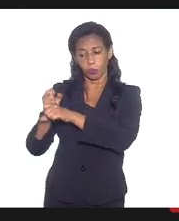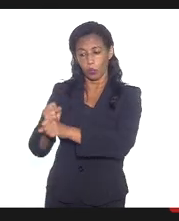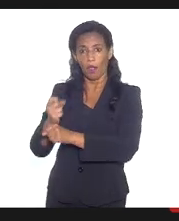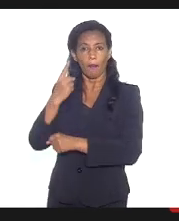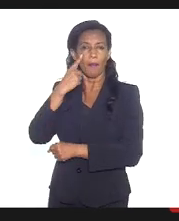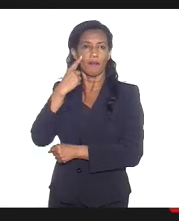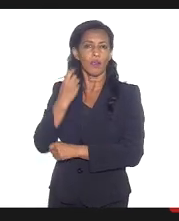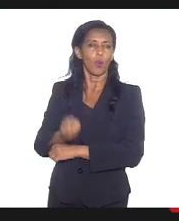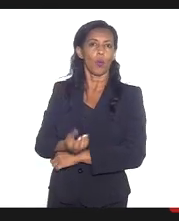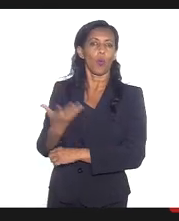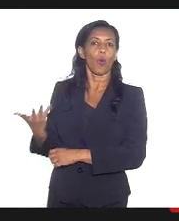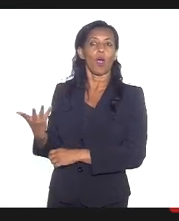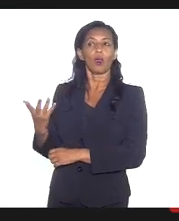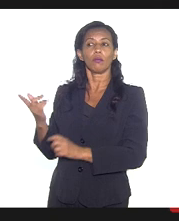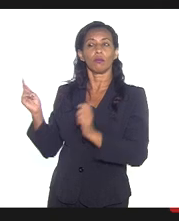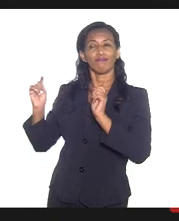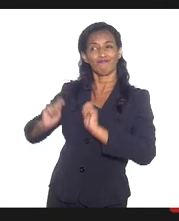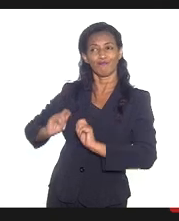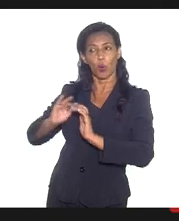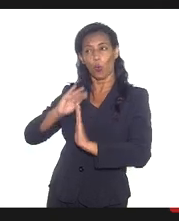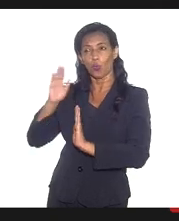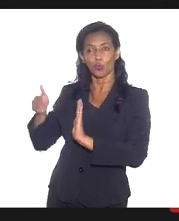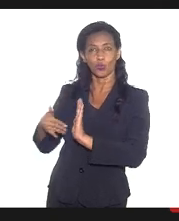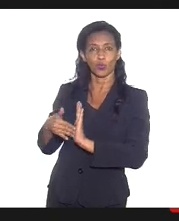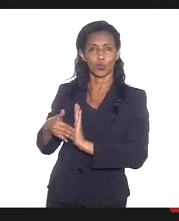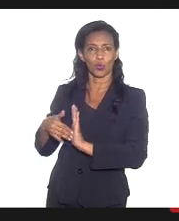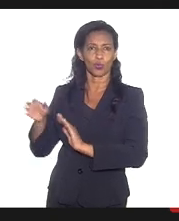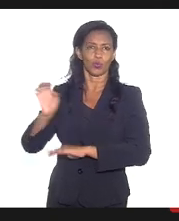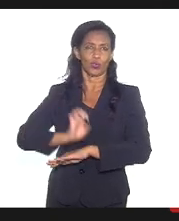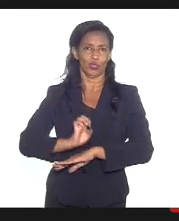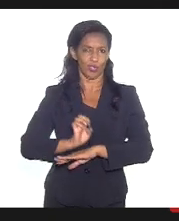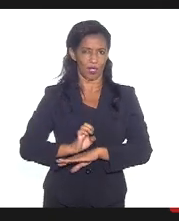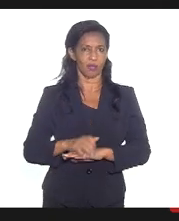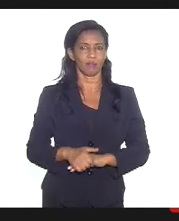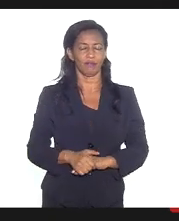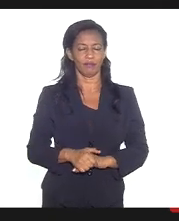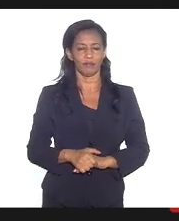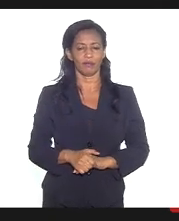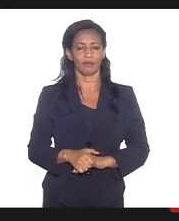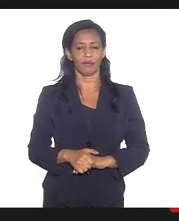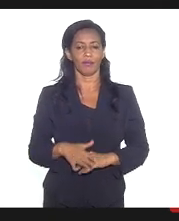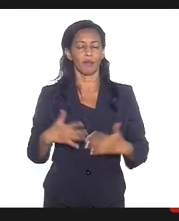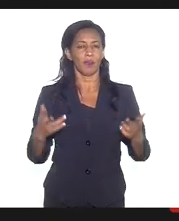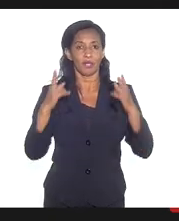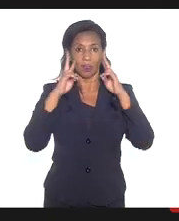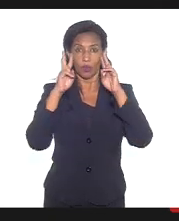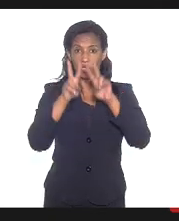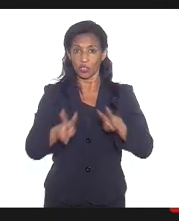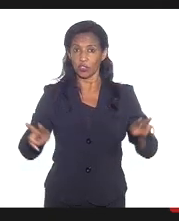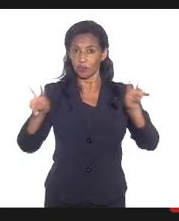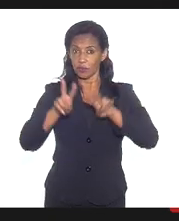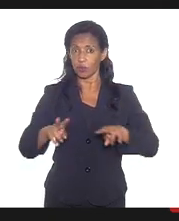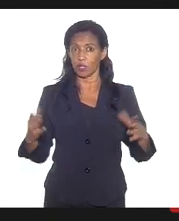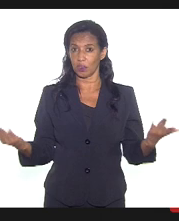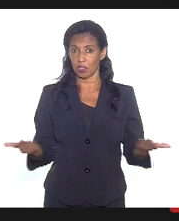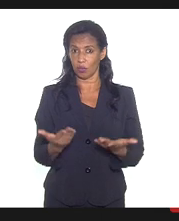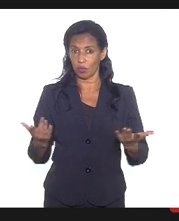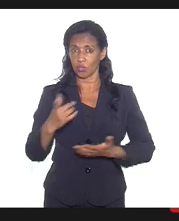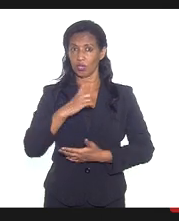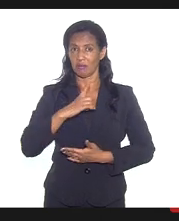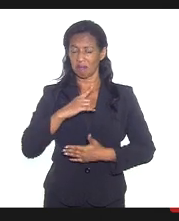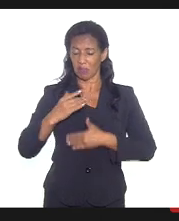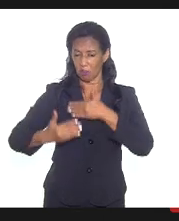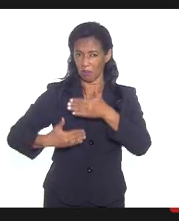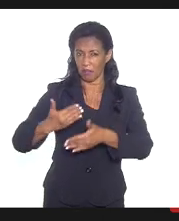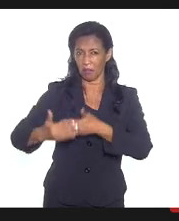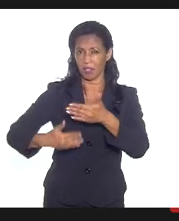que agregaria, né, como um todo para o Estado, mas é, o que a gente visualiza hoje é que existe sim uma série